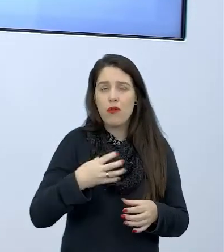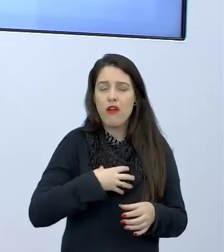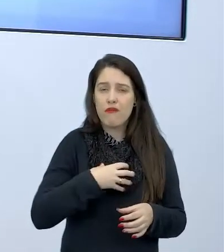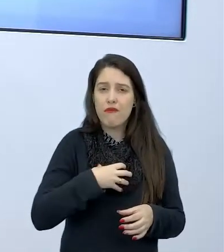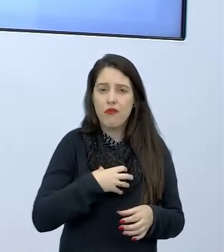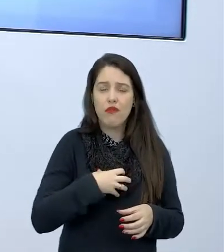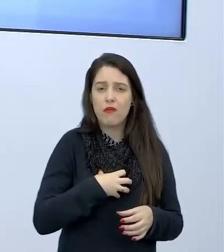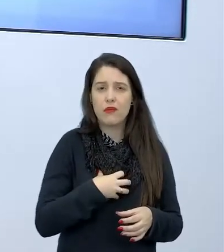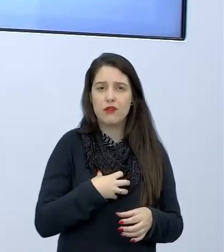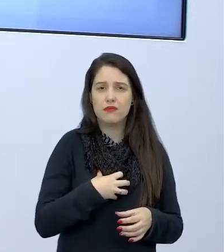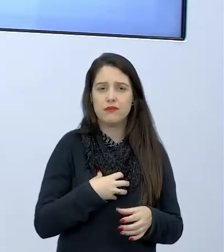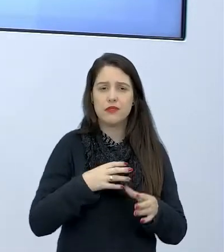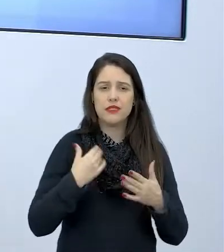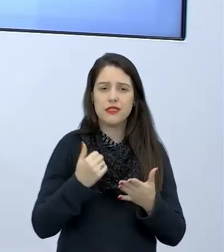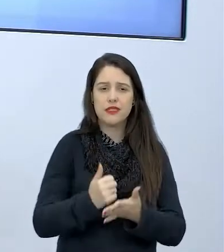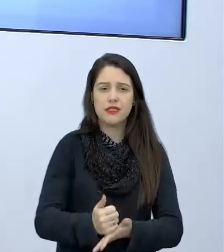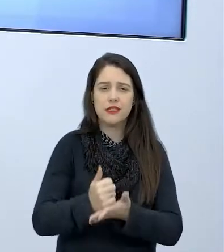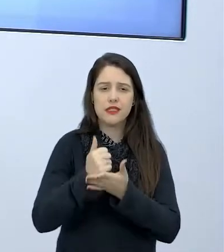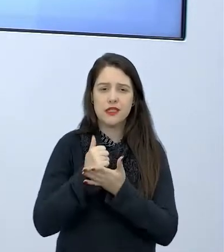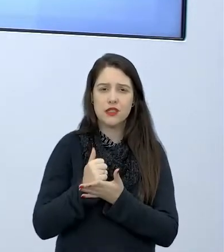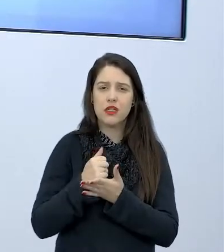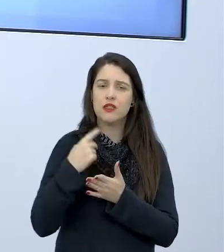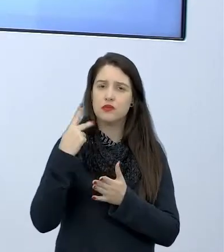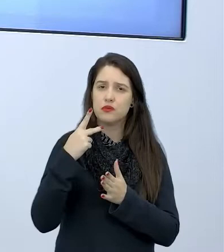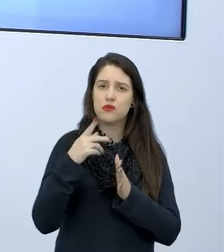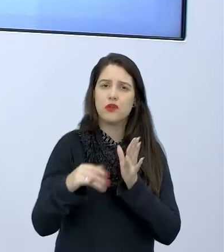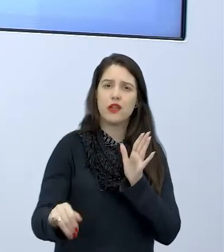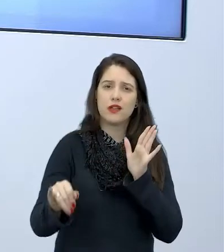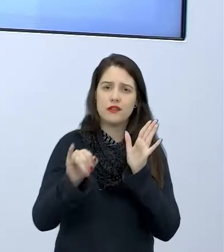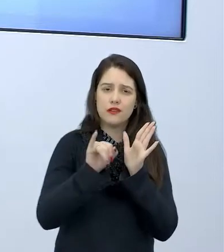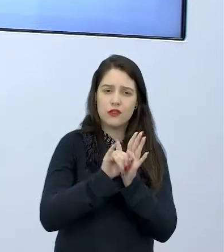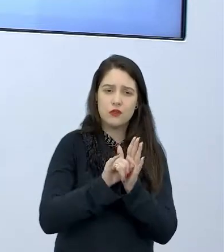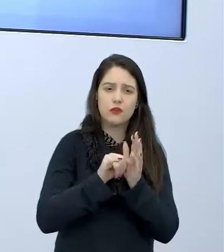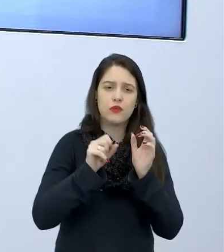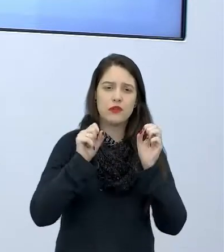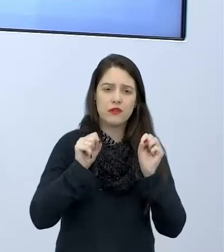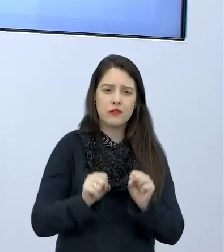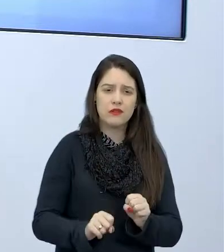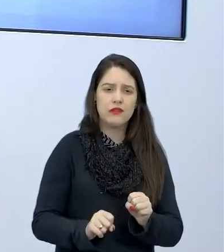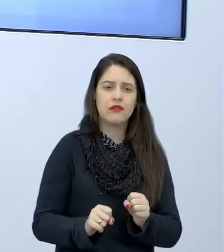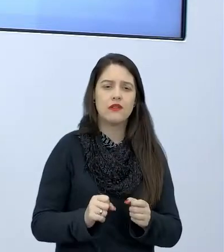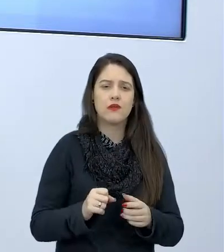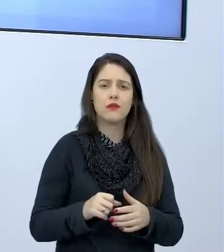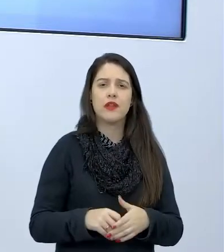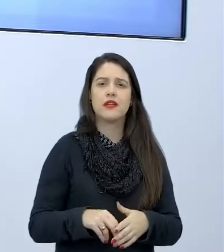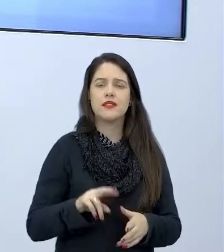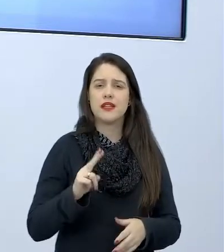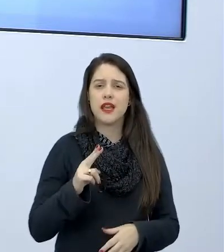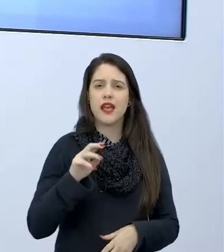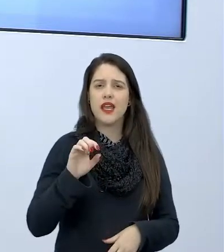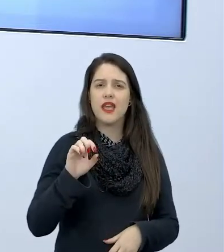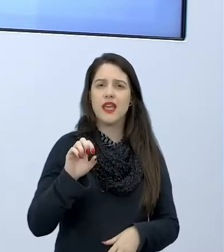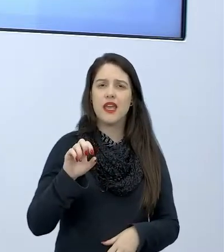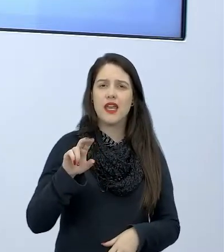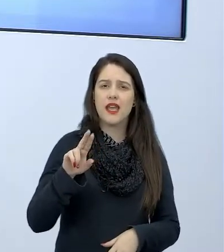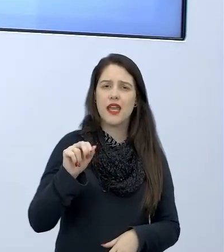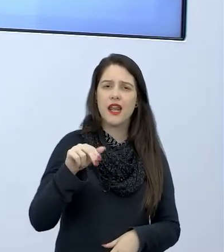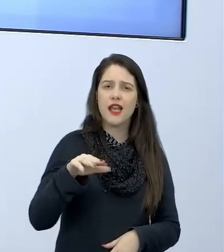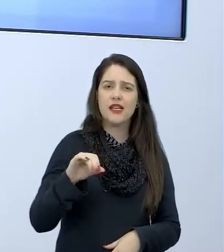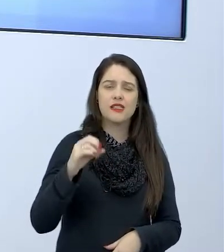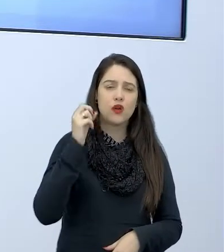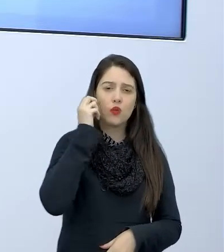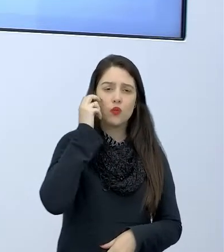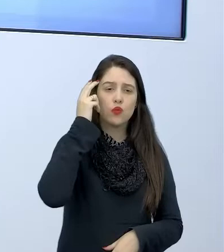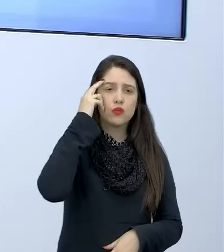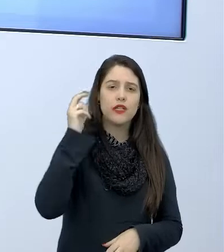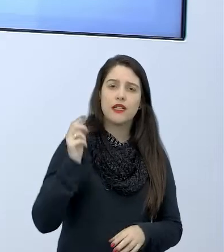de trazer a sua identidade, de manter ali essa herança cultural. E ele é um ponto de referência que